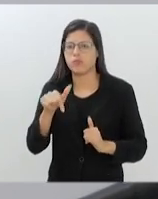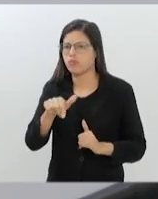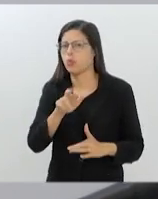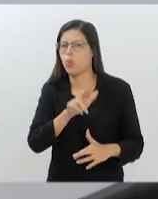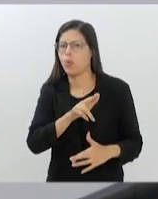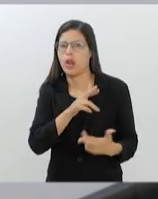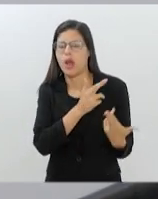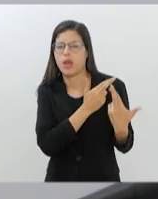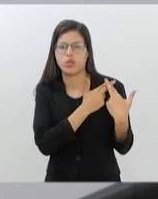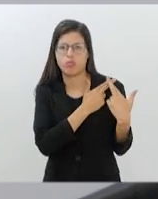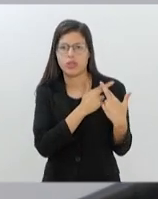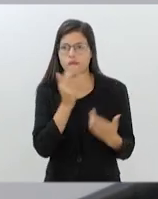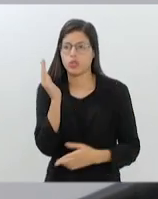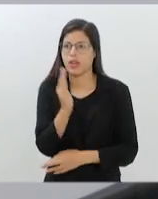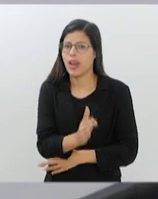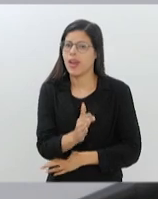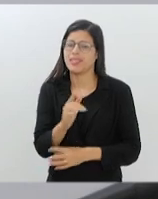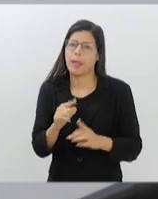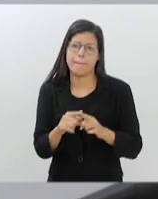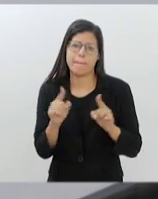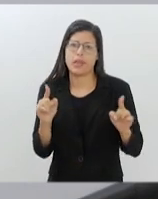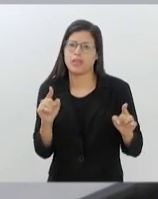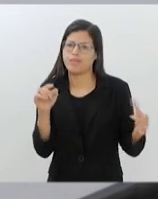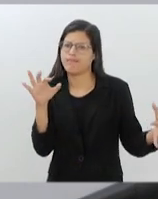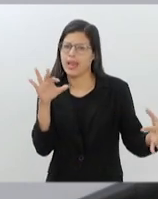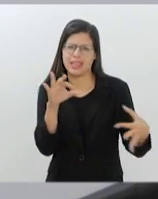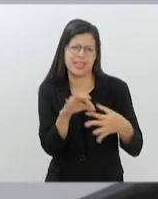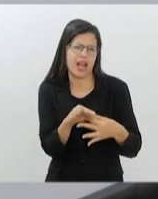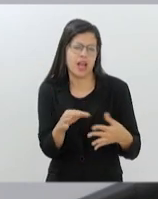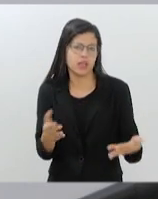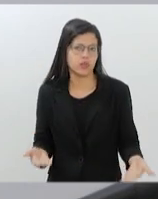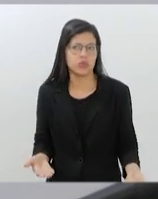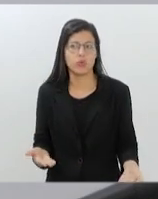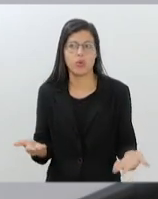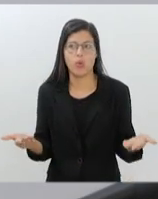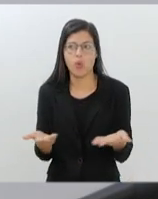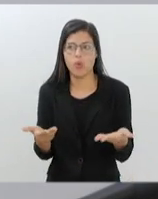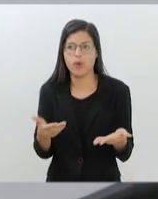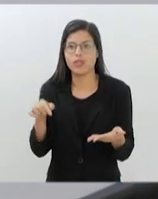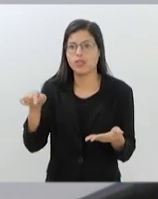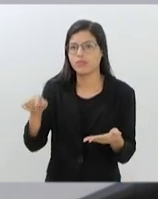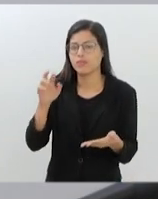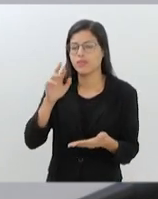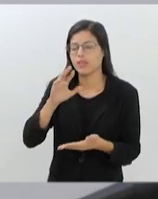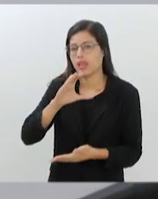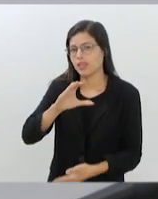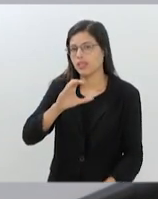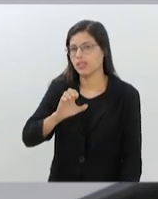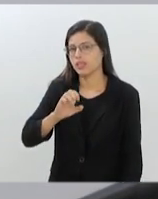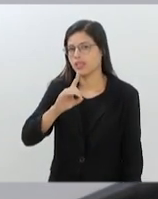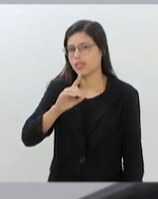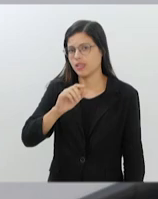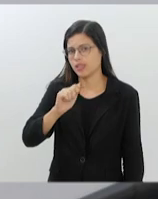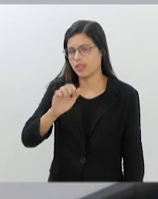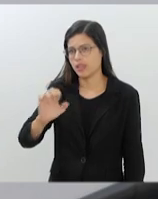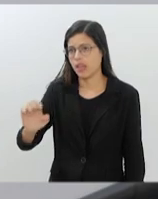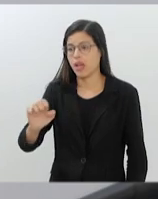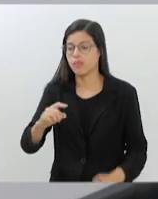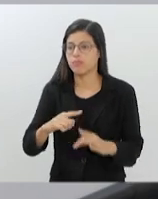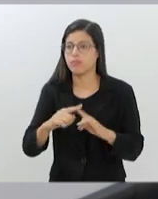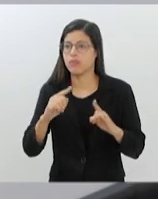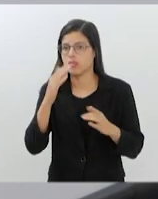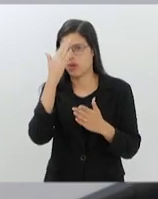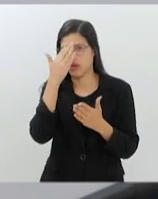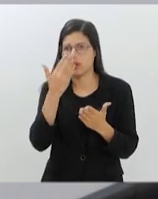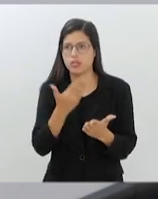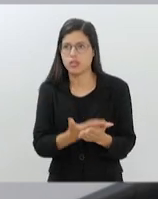responsável direta mas são situações congêneres a senhora hoje tá na cedai mas quero crer quero crer que a senhora dialogue